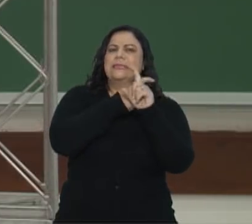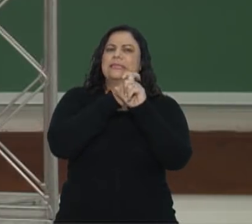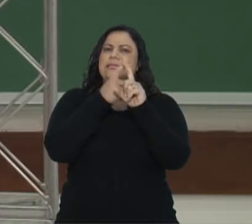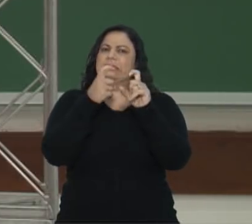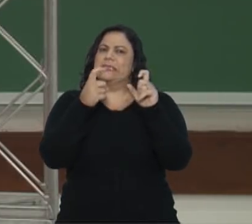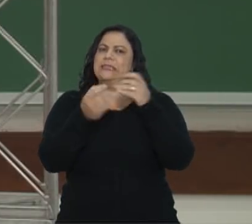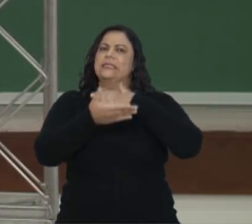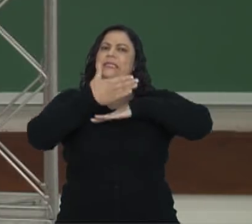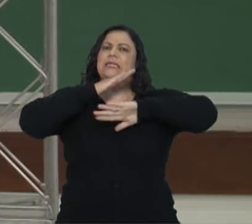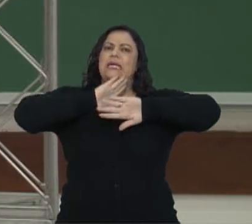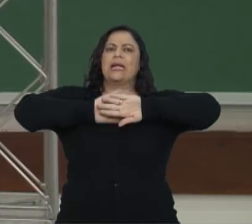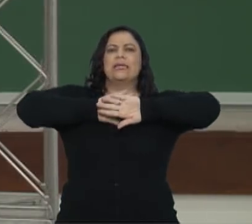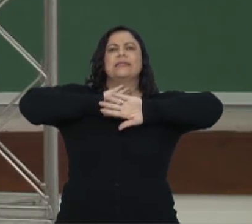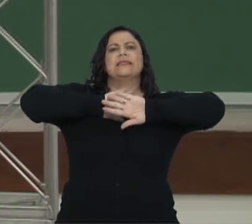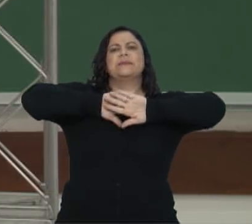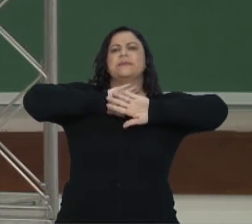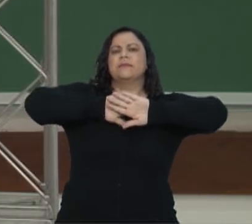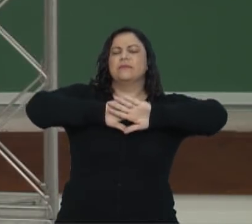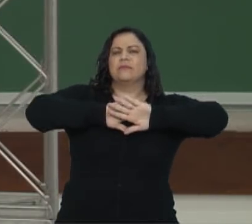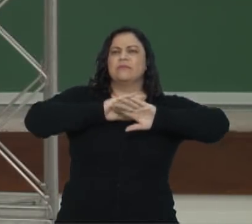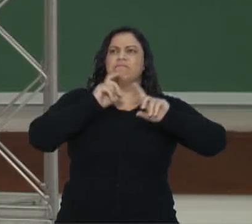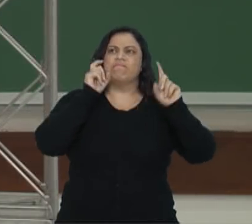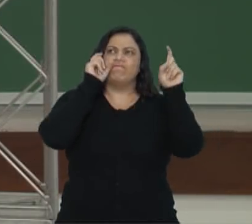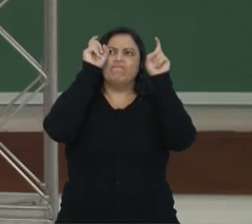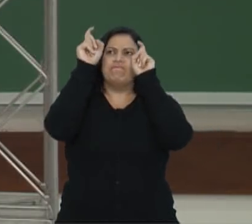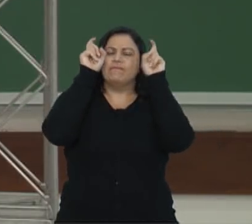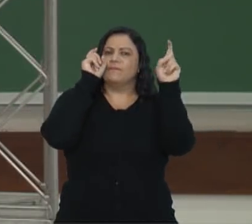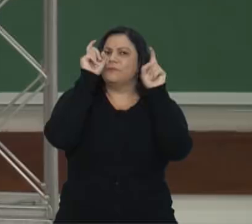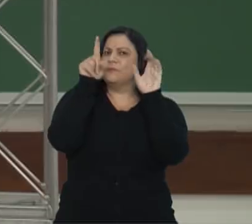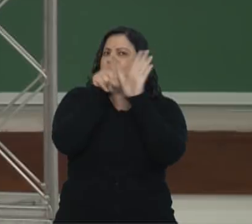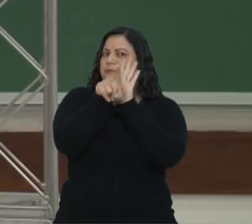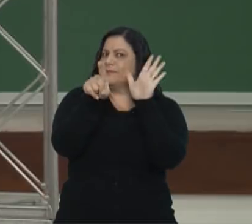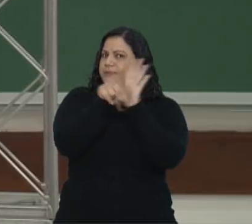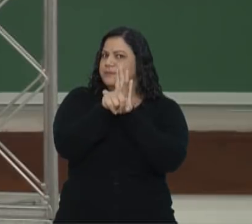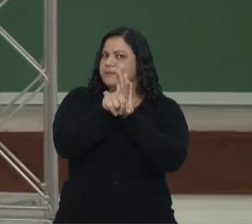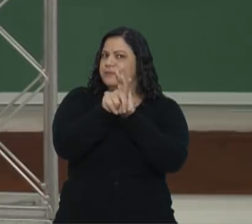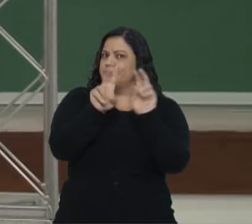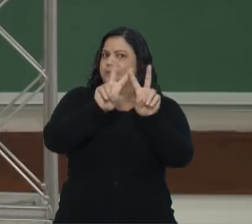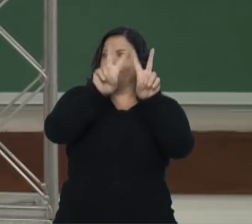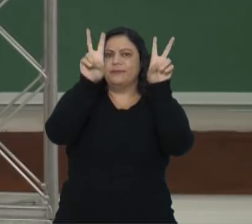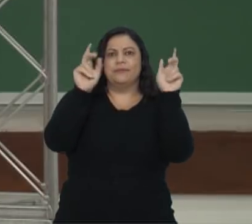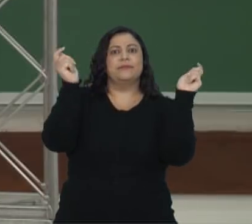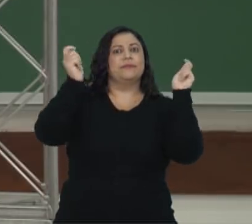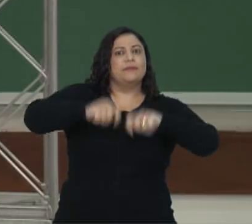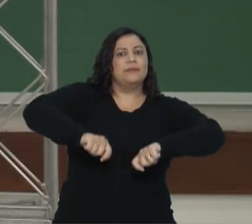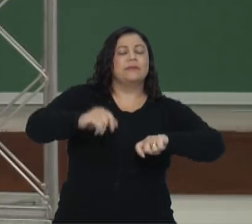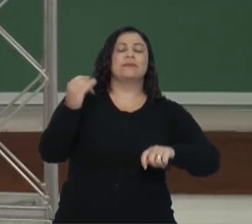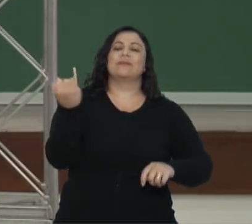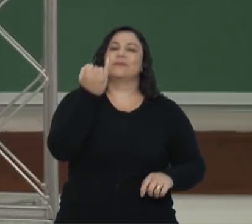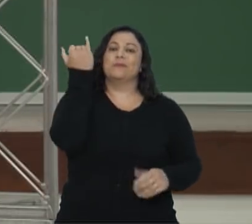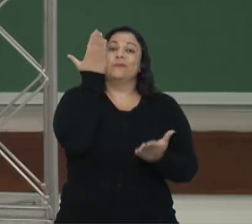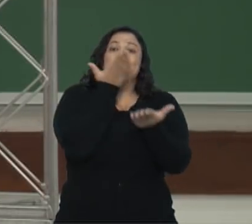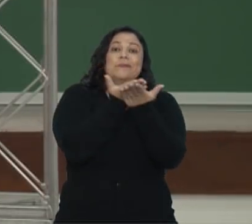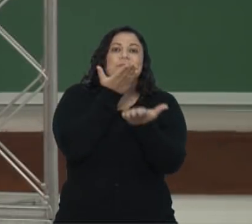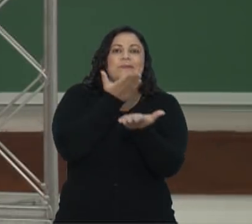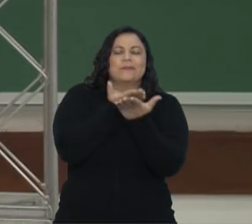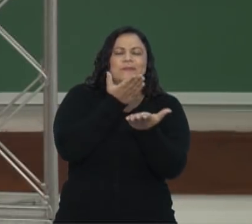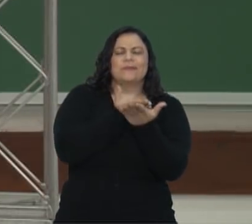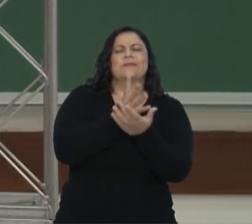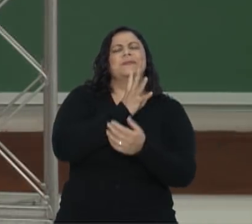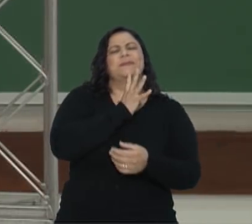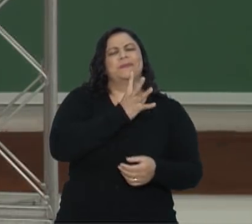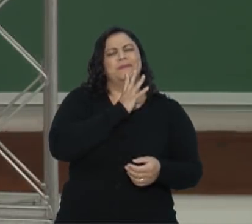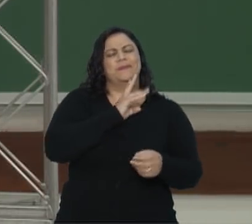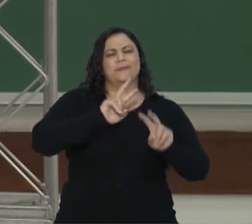se pergunte ou se preocupe sobre isso. Por isso é importante a gente estudar, a gente conhecer assuntos